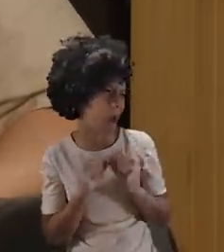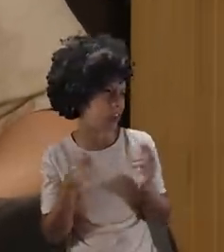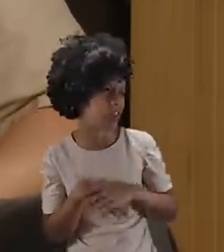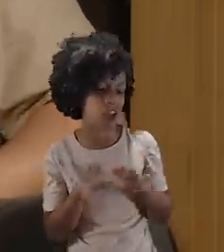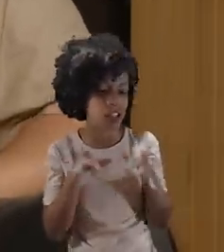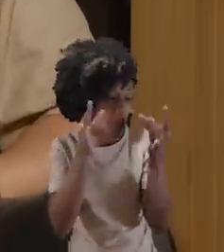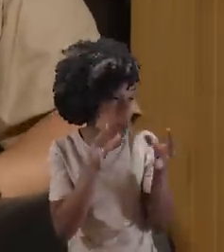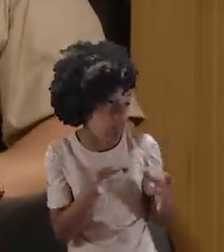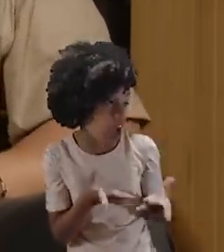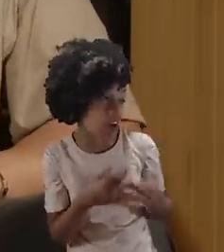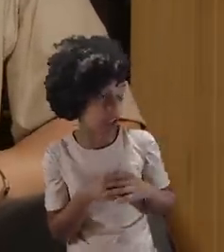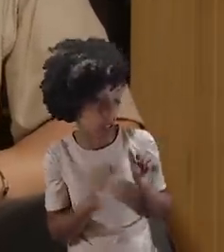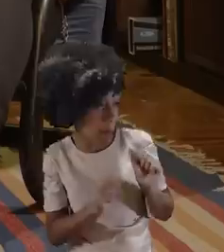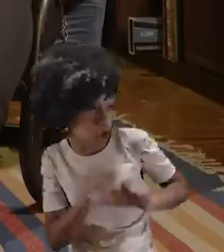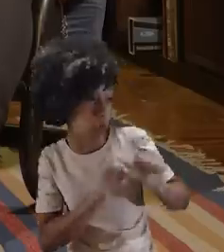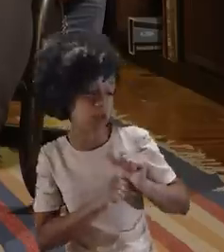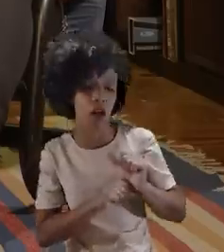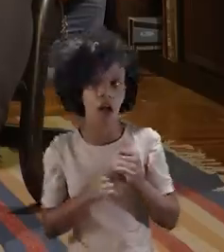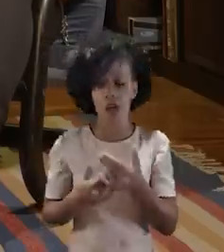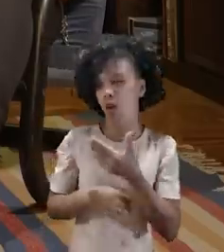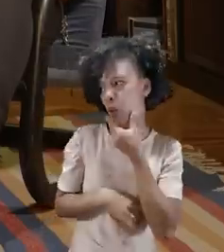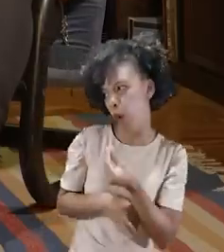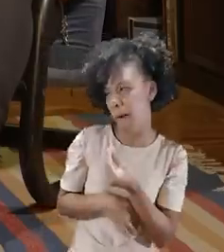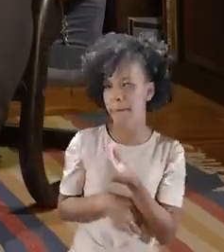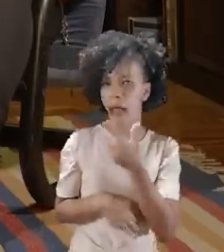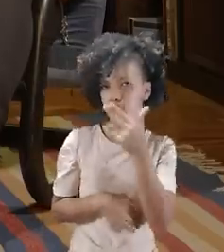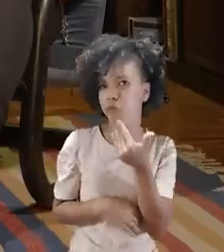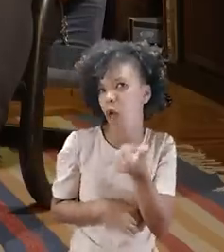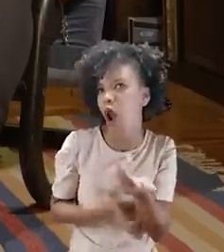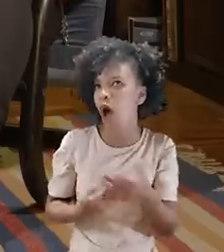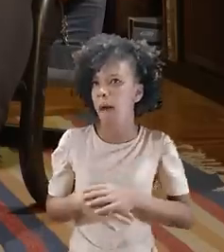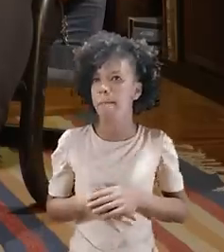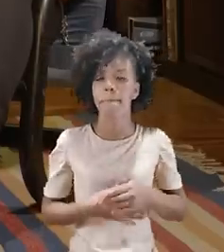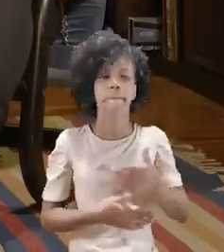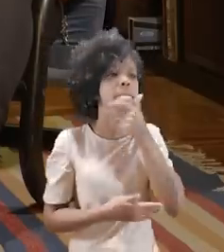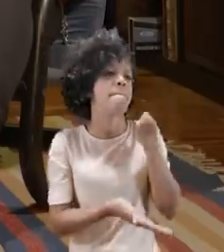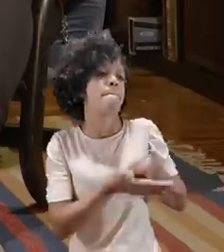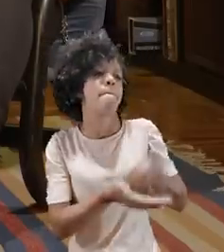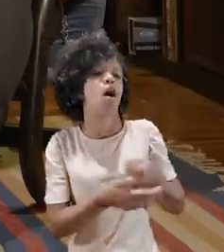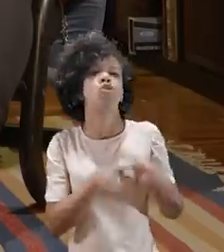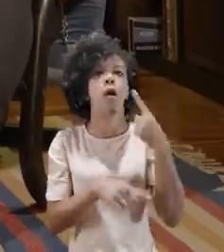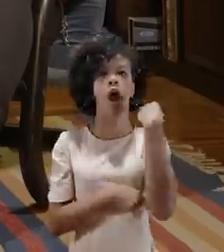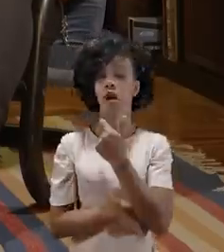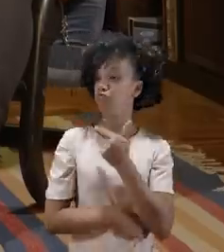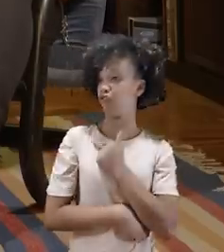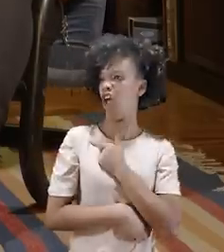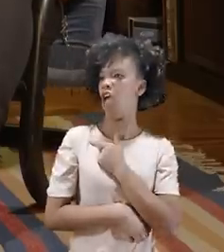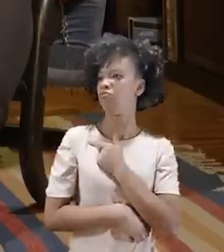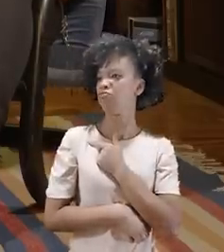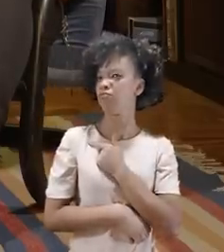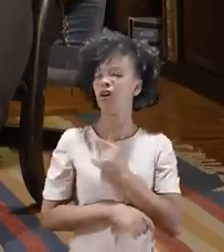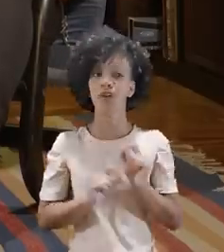às vezes é um detalhe assim que pode mudar o jeito que ele prefere ser macho porque macho tem cara de